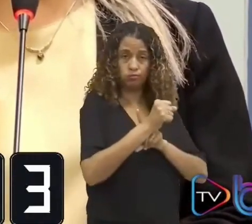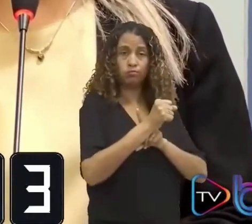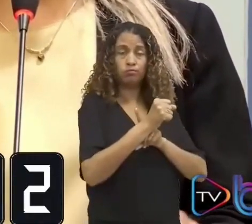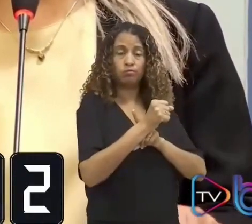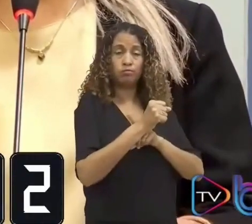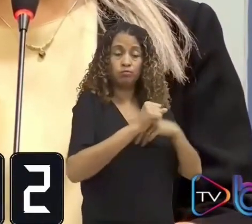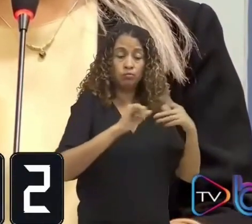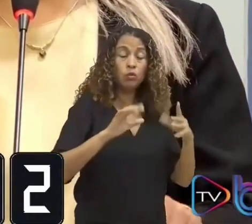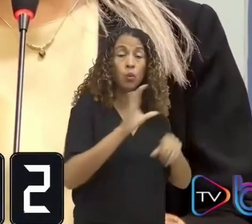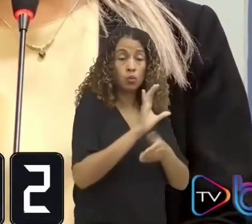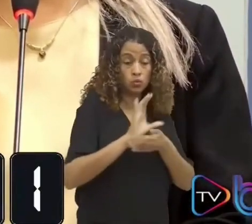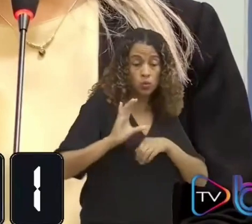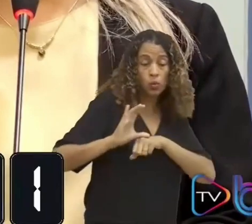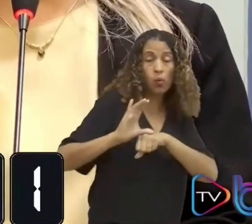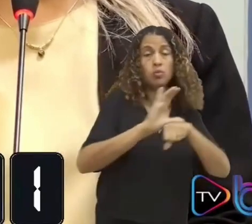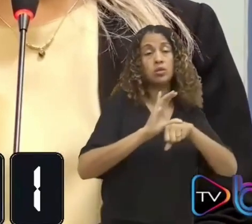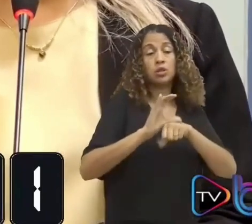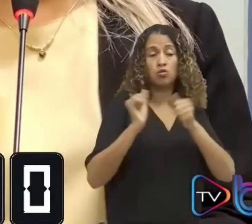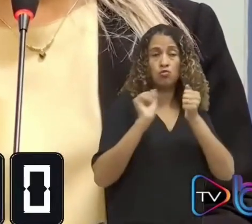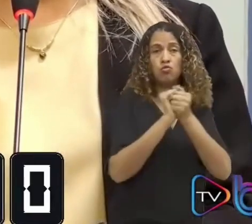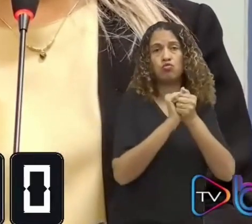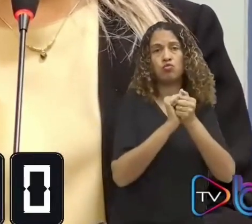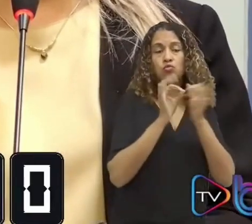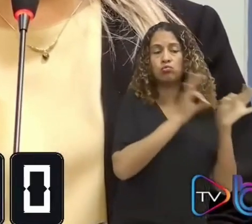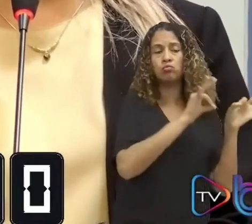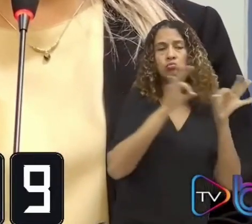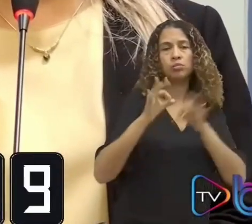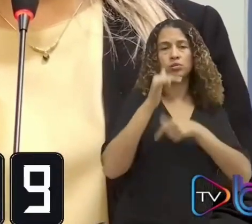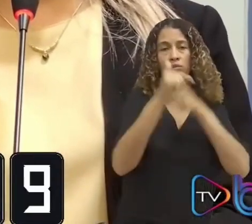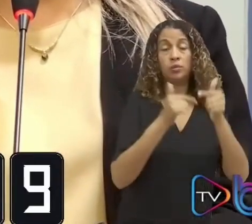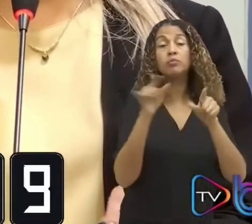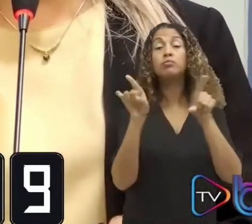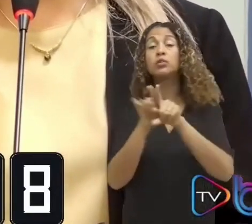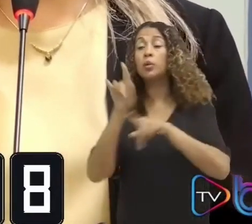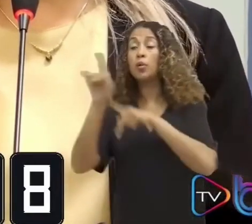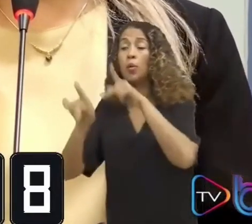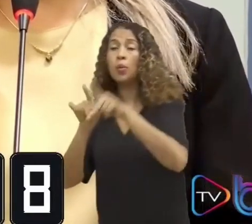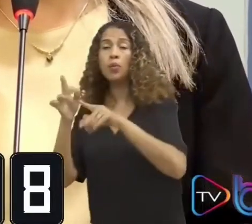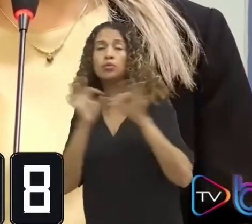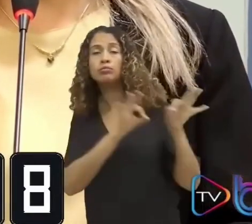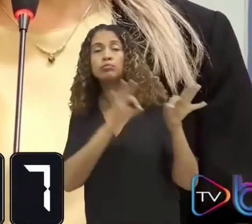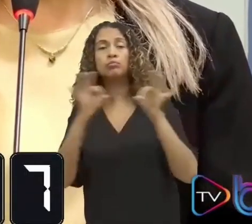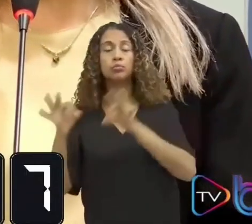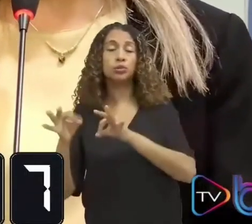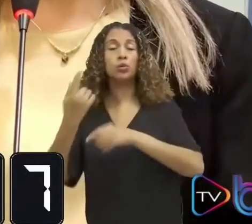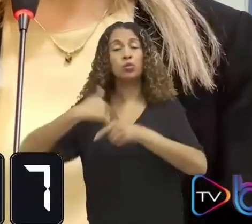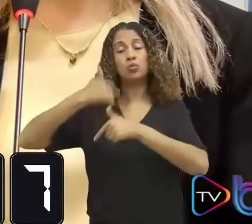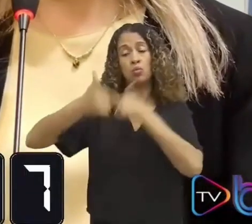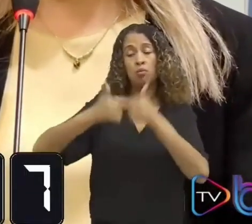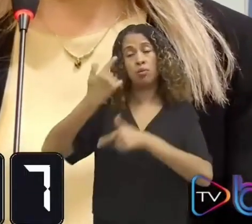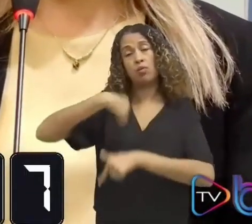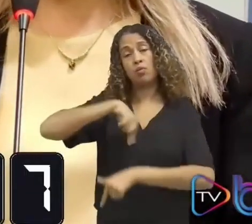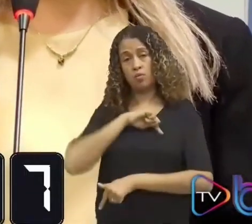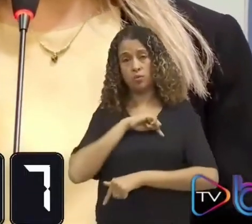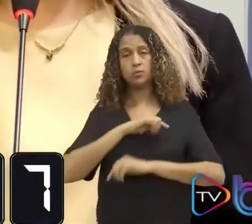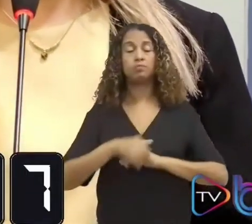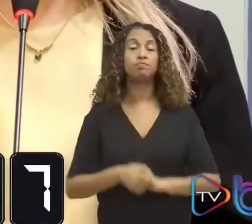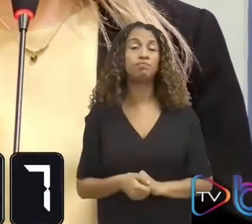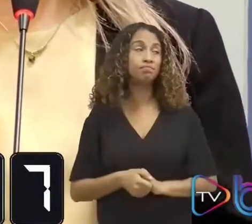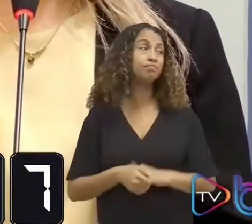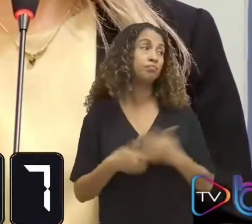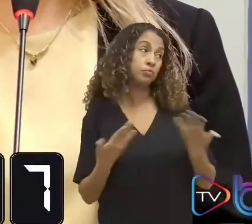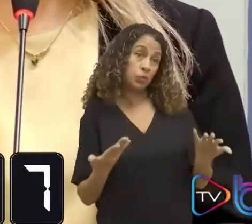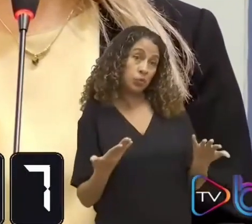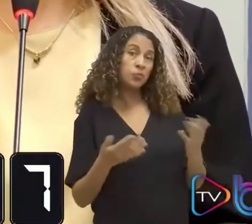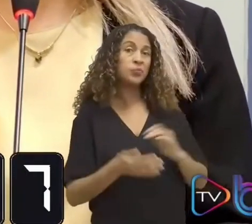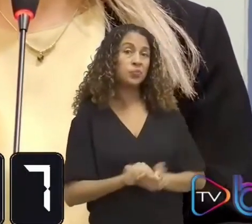dos conselhos, e também trazendo a população para participar das ações dentro da gestão pública. Pelo menos agora a gente